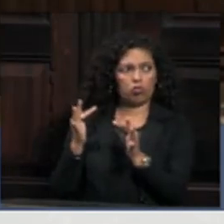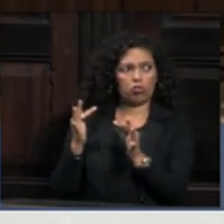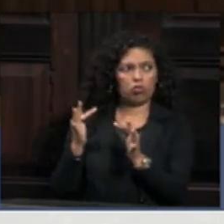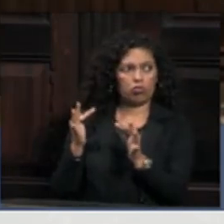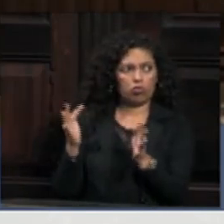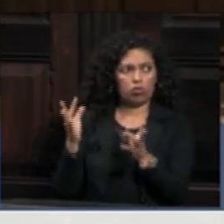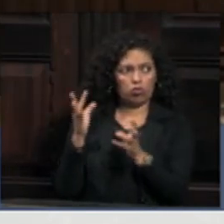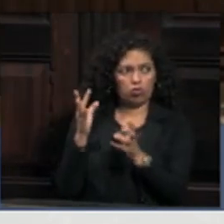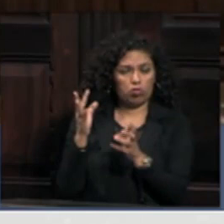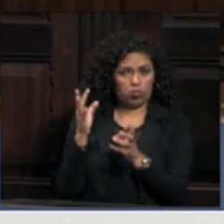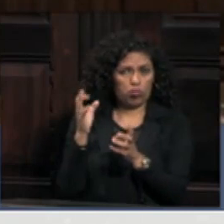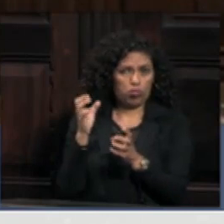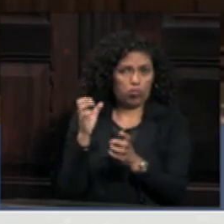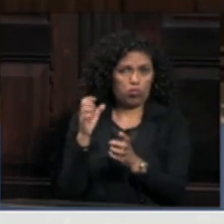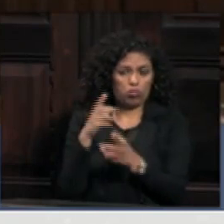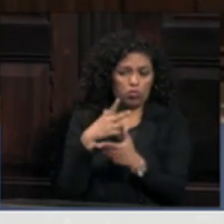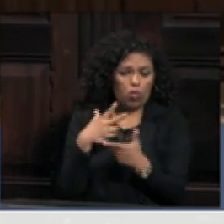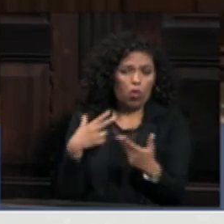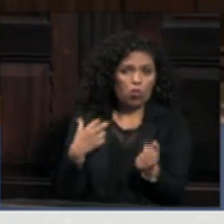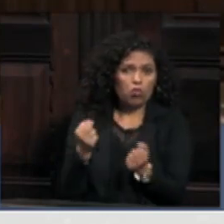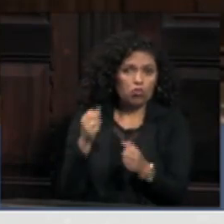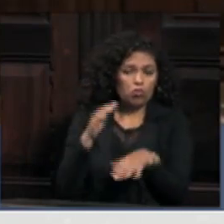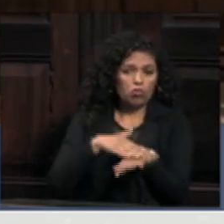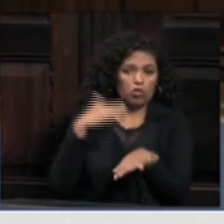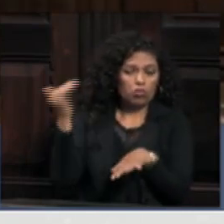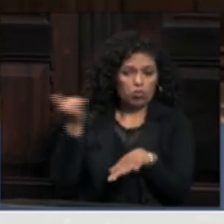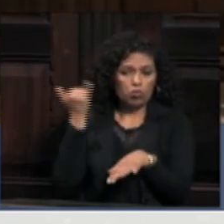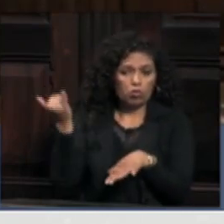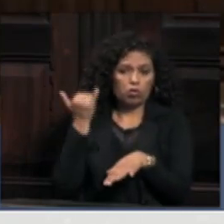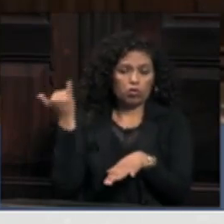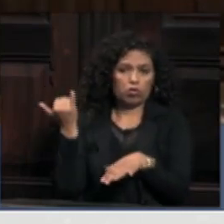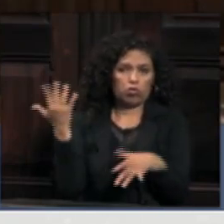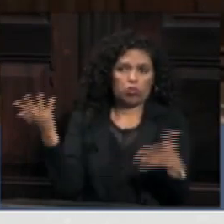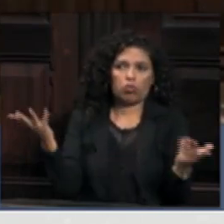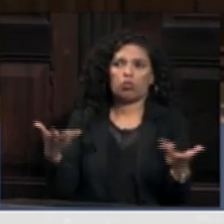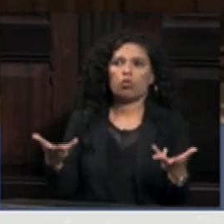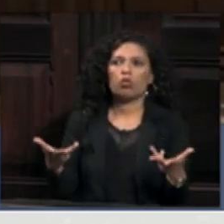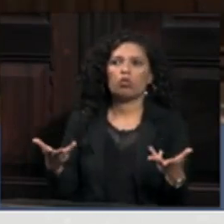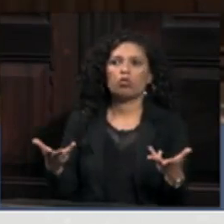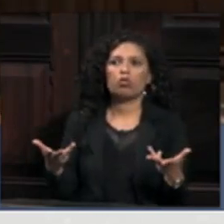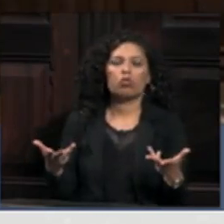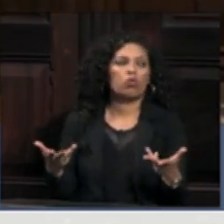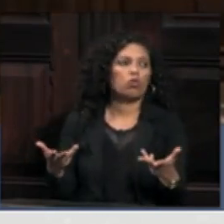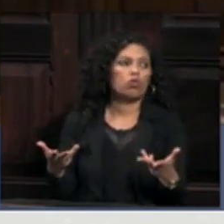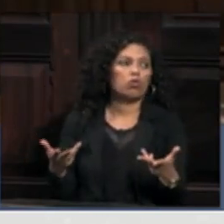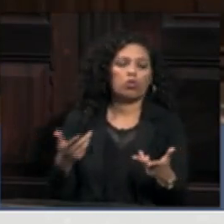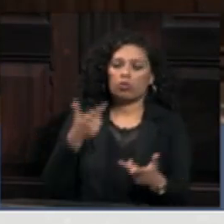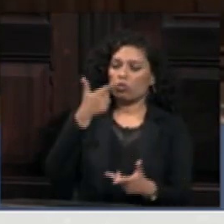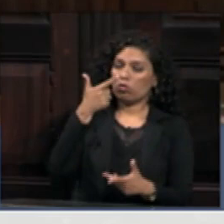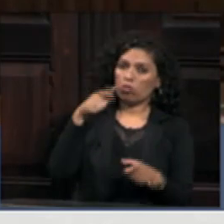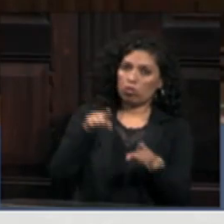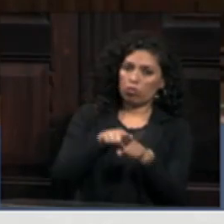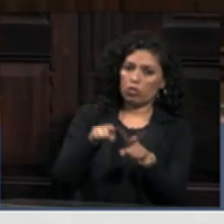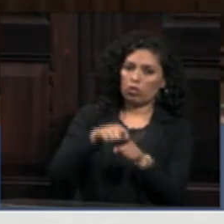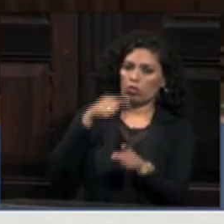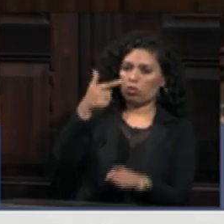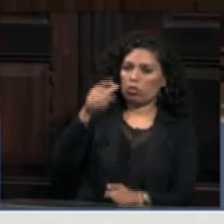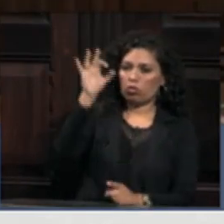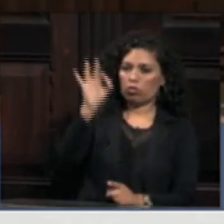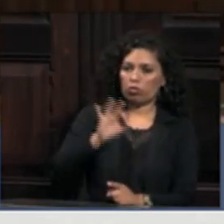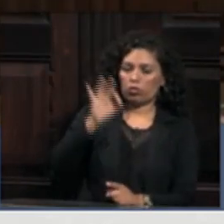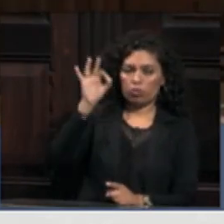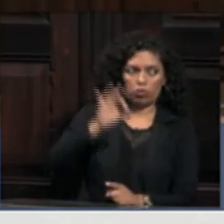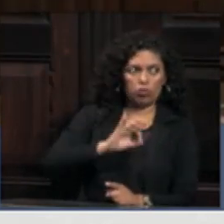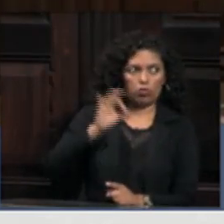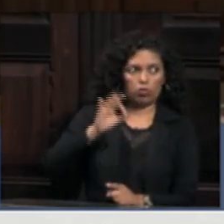são serviços essenciais, e 2 pontos percentuais em cima